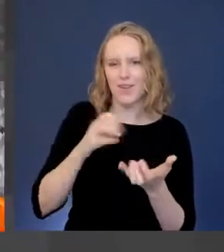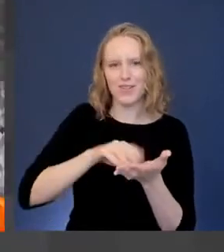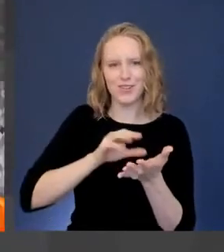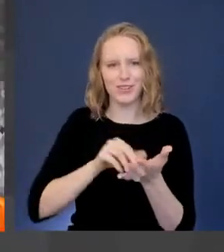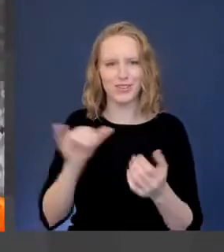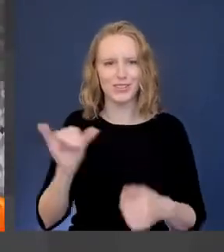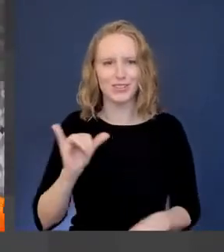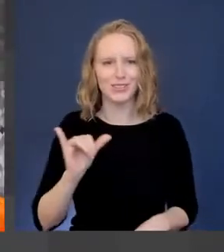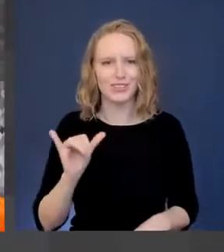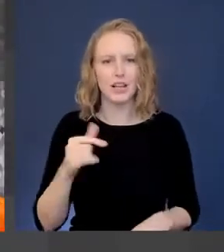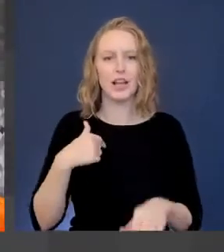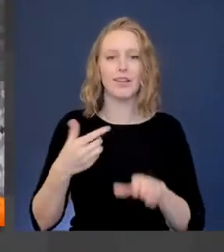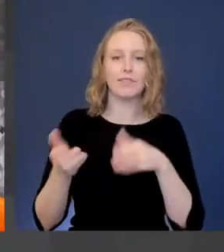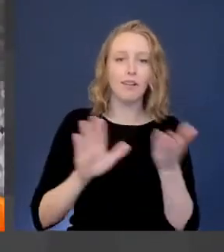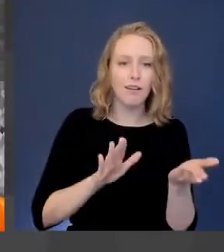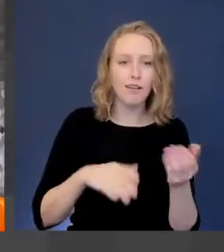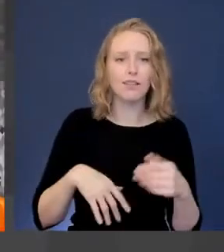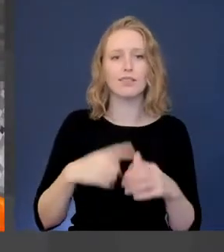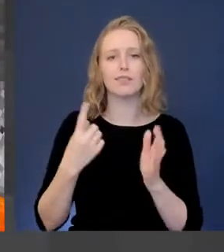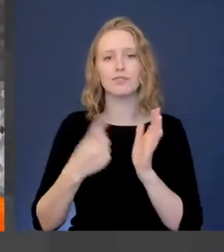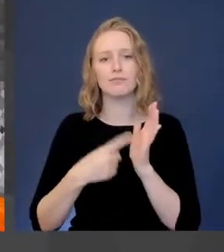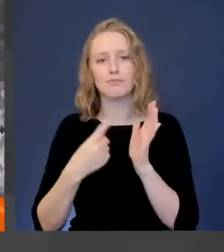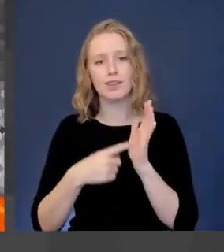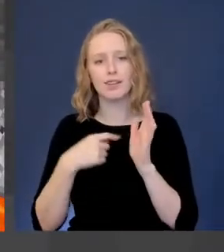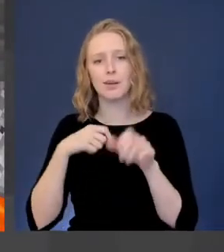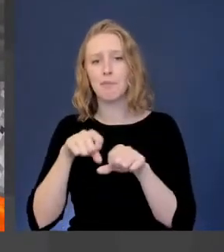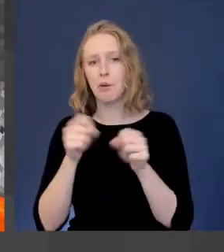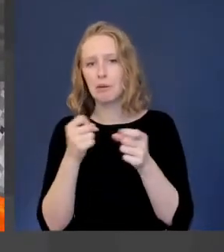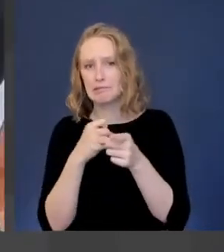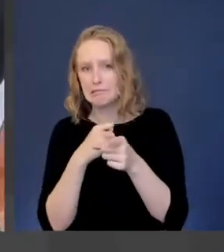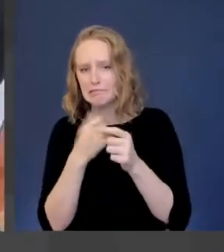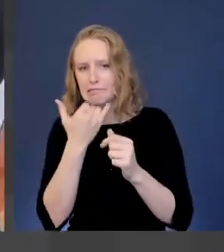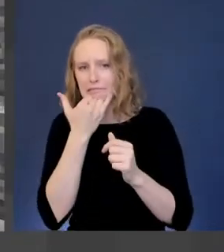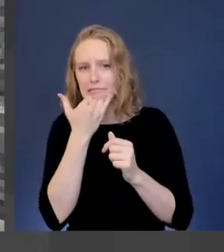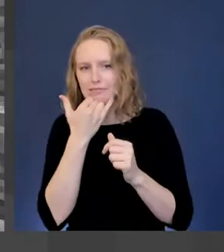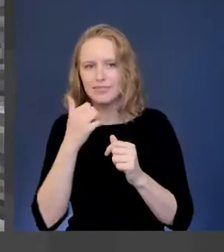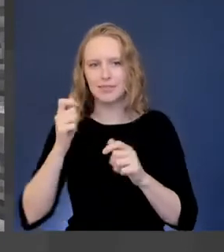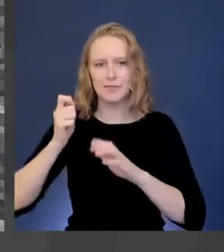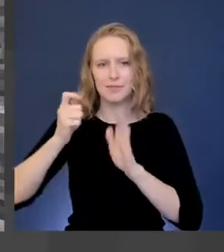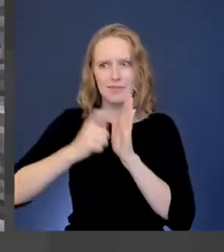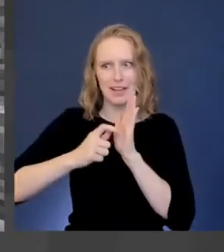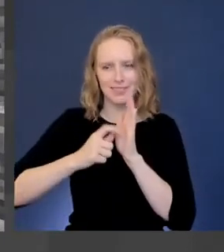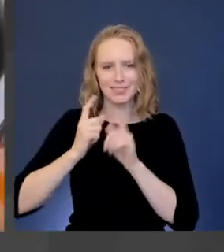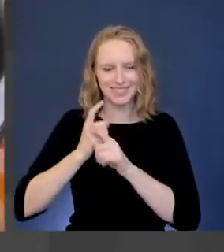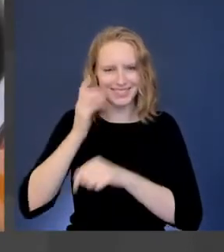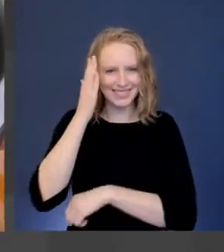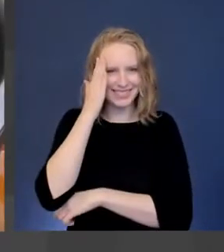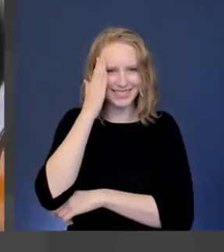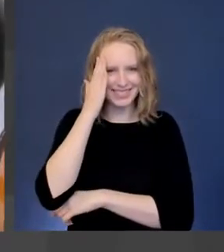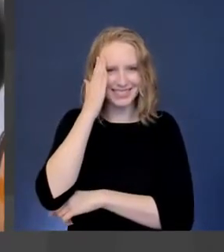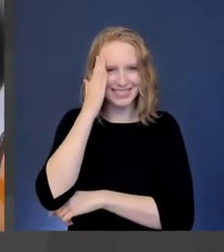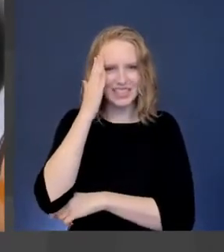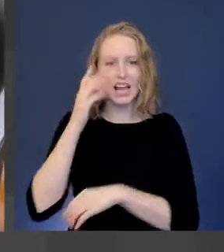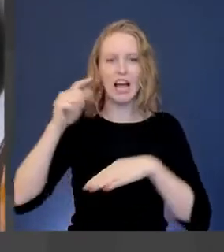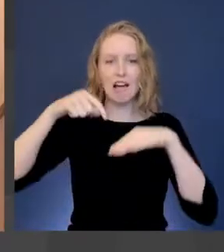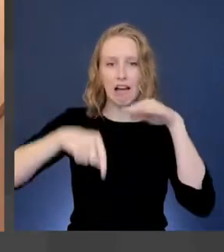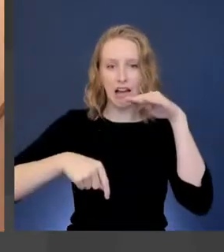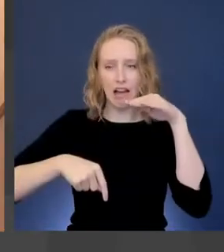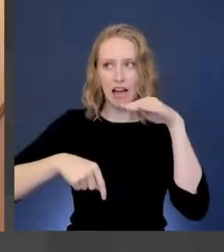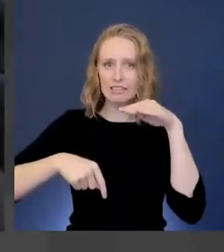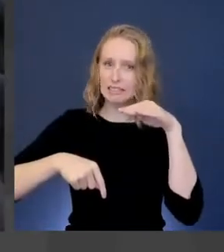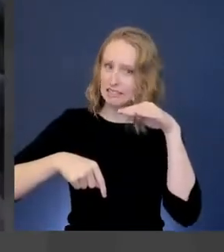Creeper. Definitivamente nunca quebrei um diamante com uma picareta de madeira, né? Cavei pra baixo. Algumas